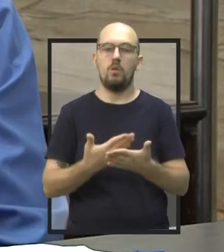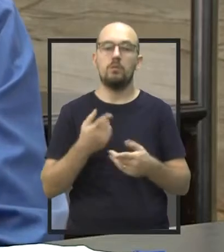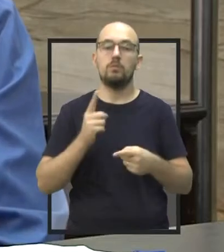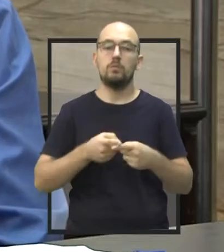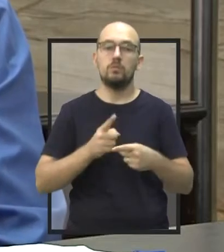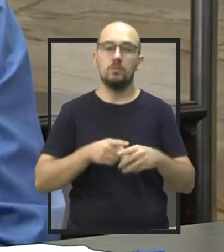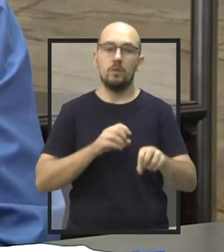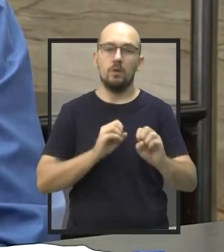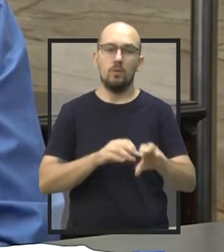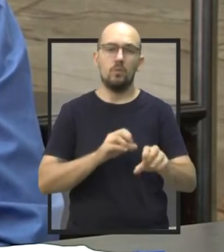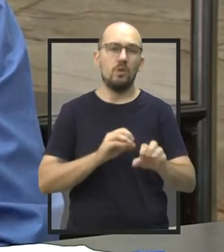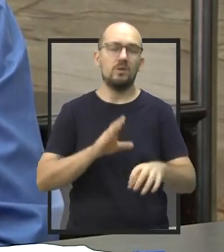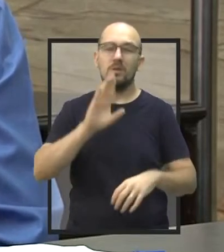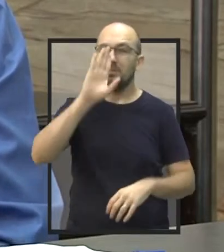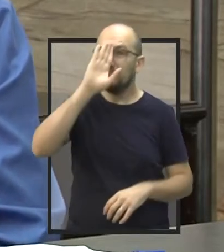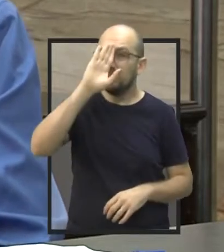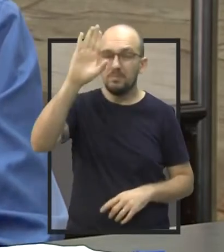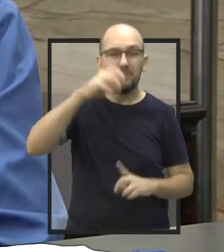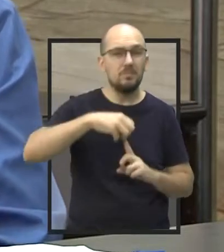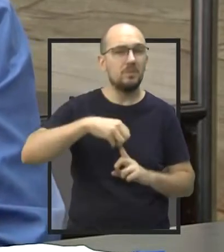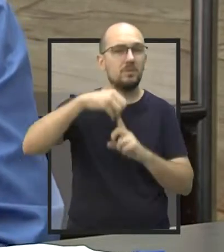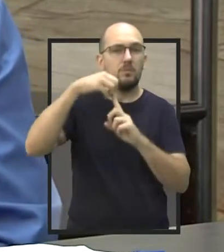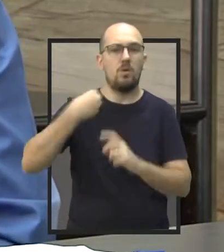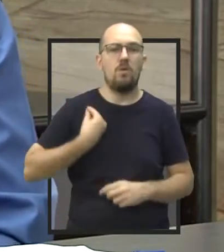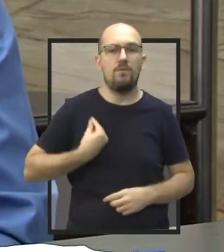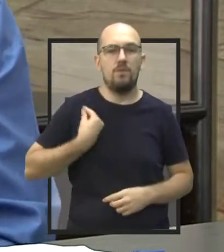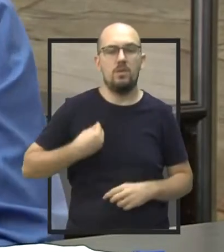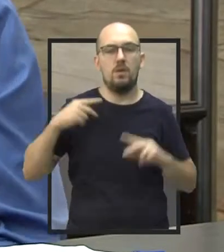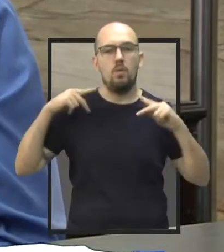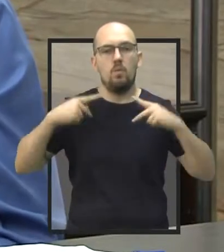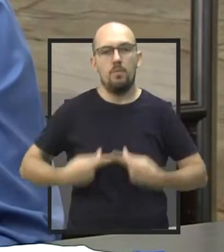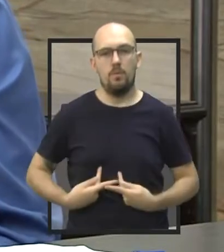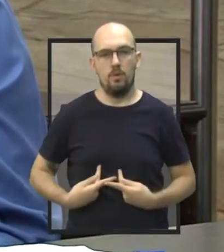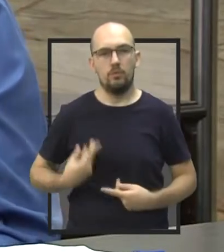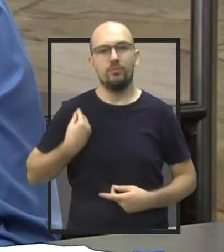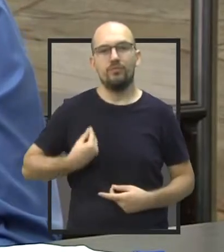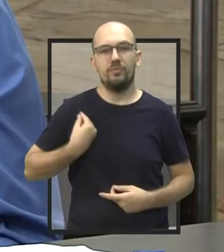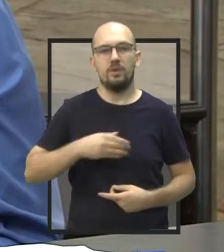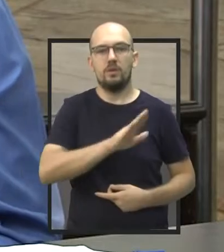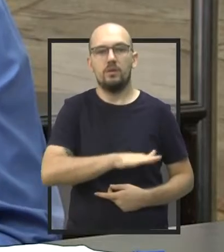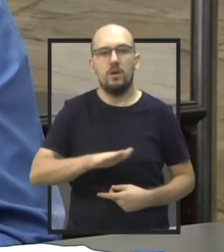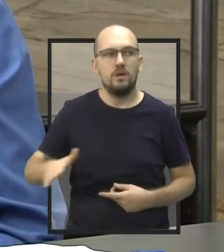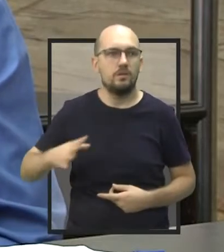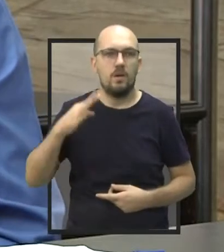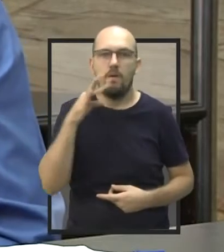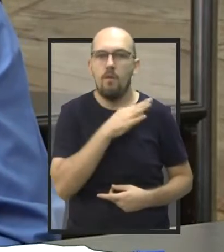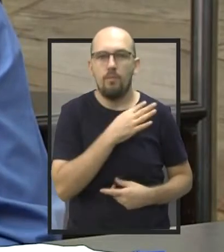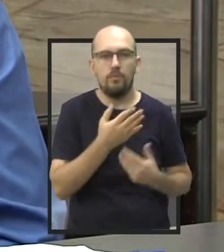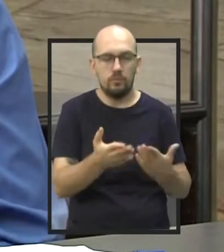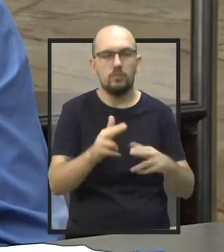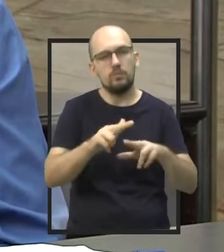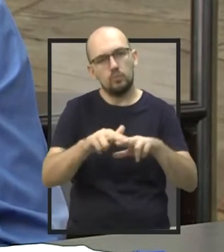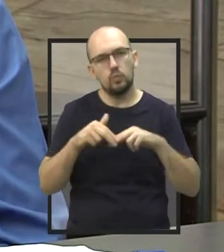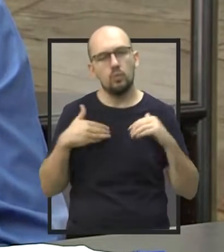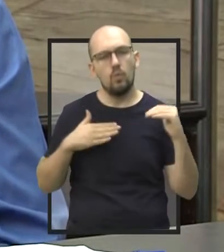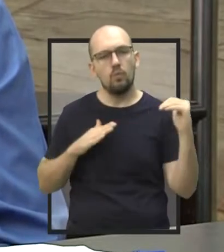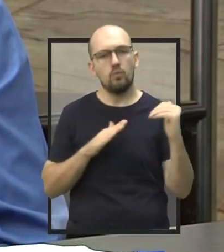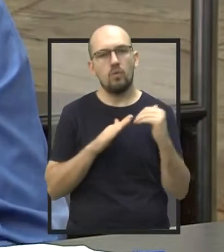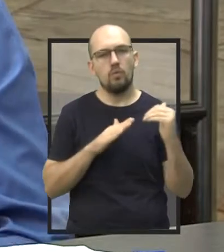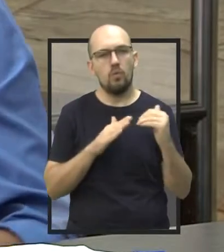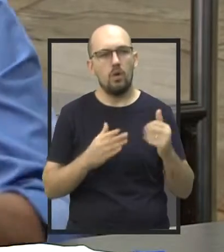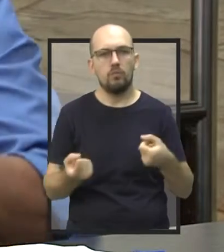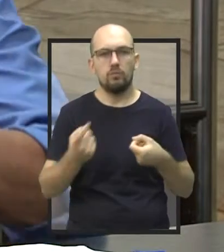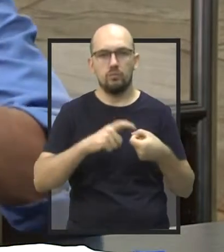a educação é primordial na vida do ser humano, na vida de uma criança, é óbvio. Então, por isso que eu sou favorável. Eu acho que